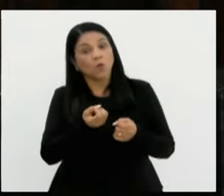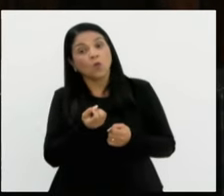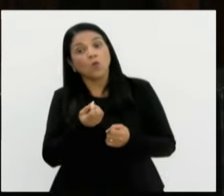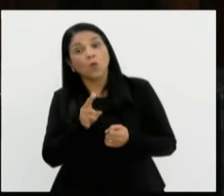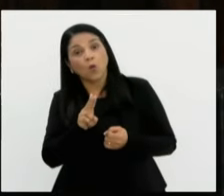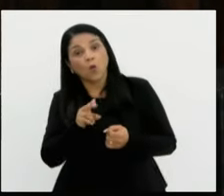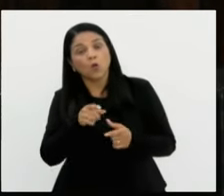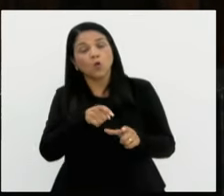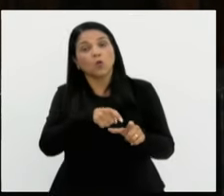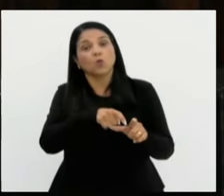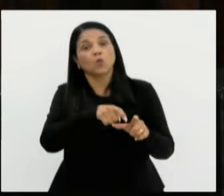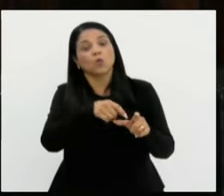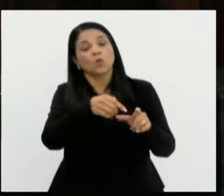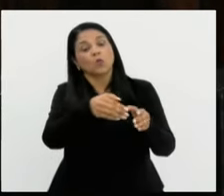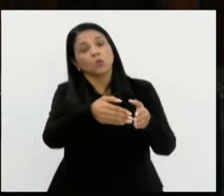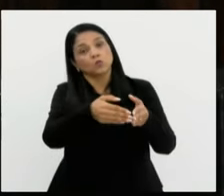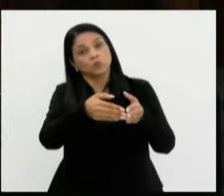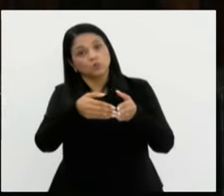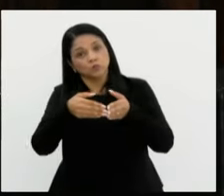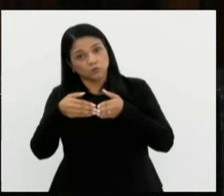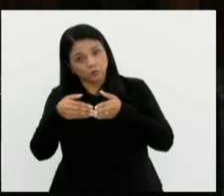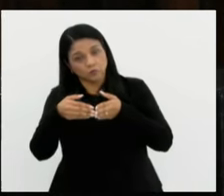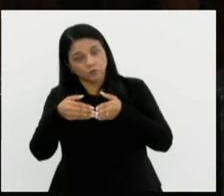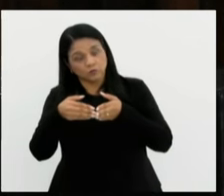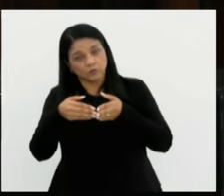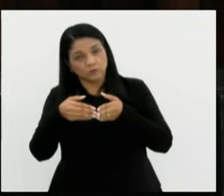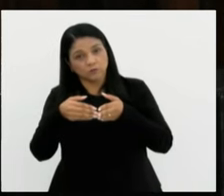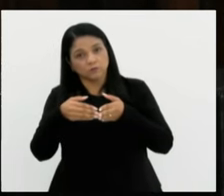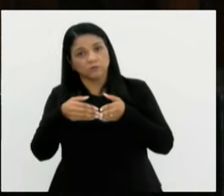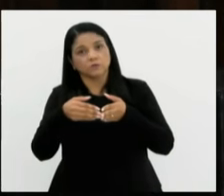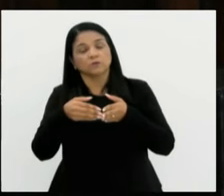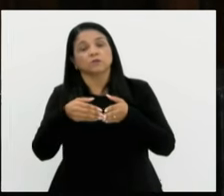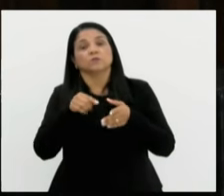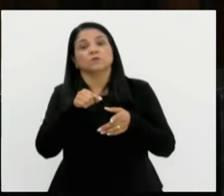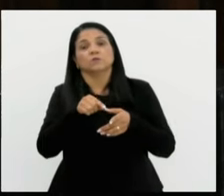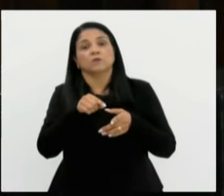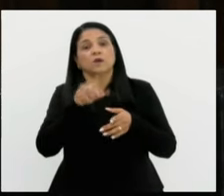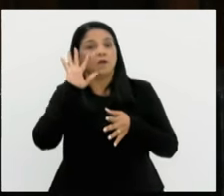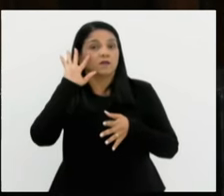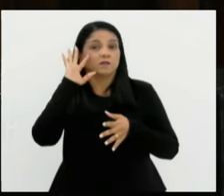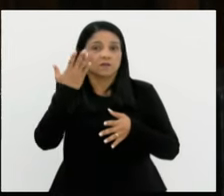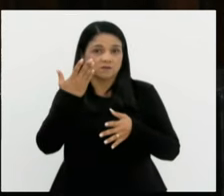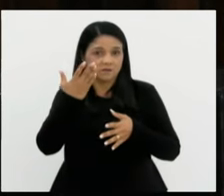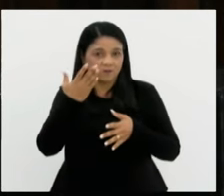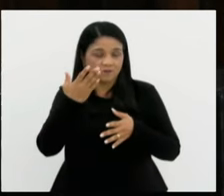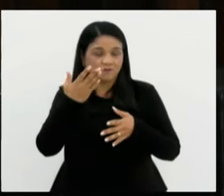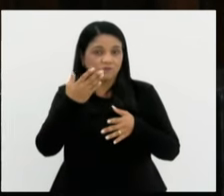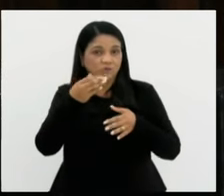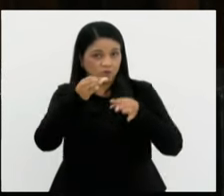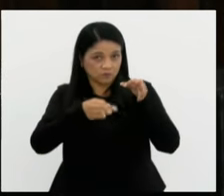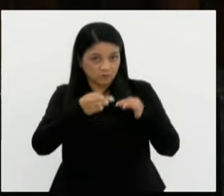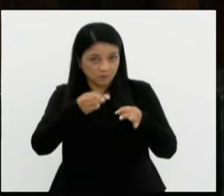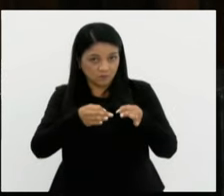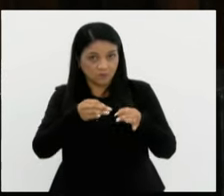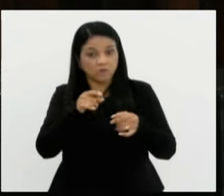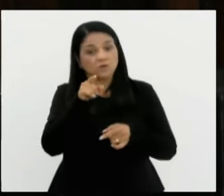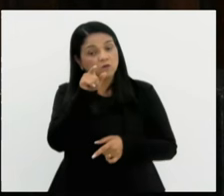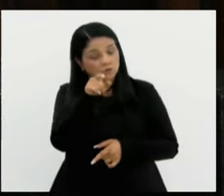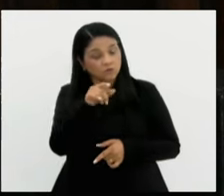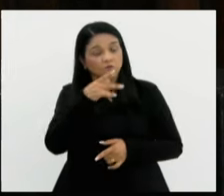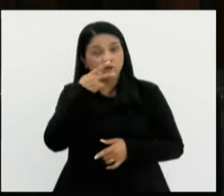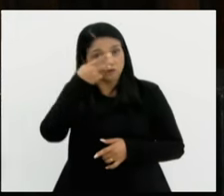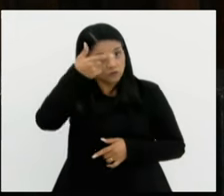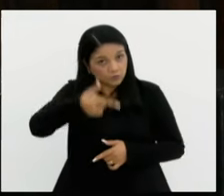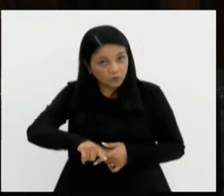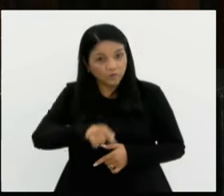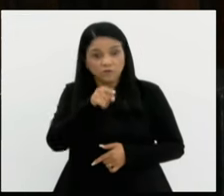suspenderemos, afastaremos o efeito da decisão judicial. E diga-se de passagem, Vossa Excelência, mais uma vez, foi corajoso.